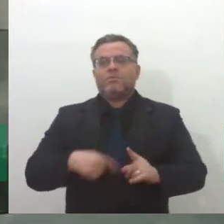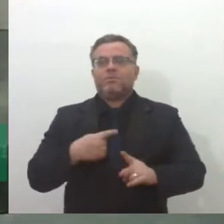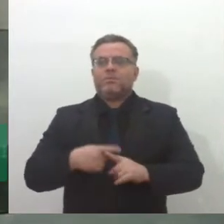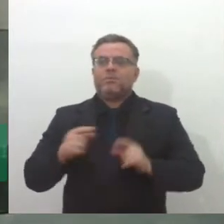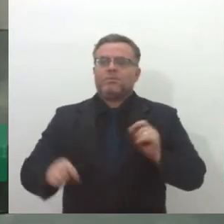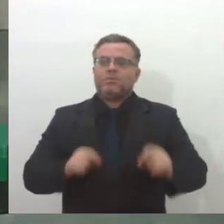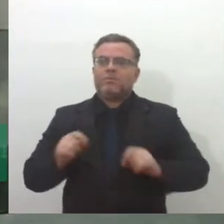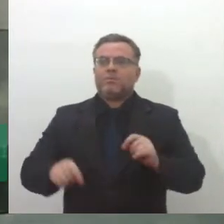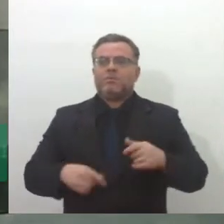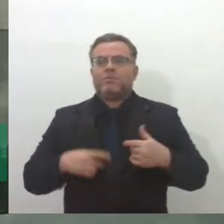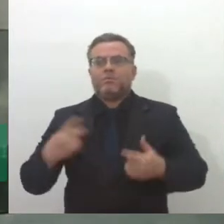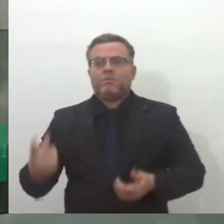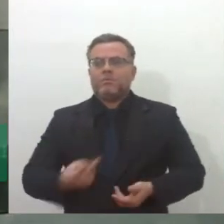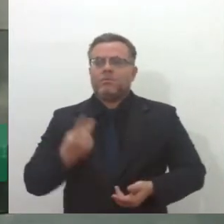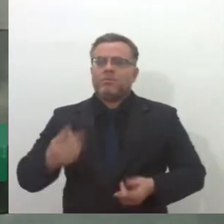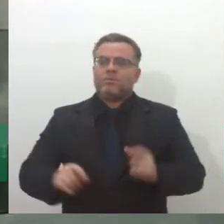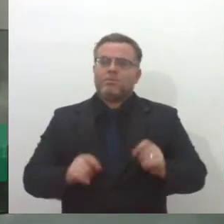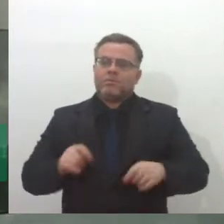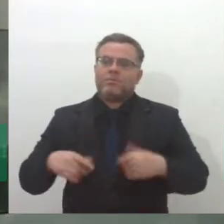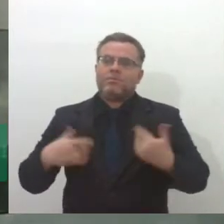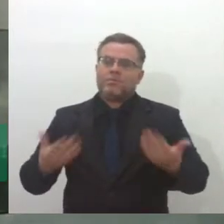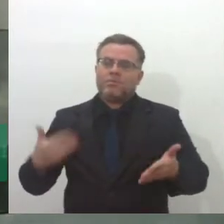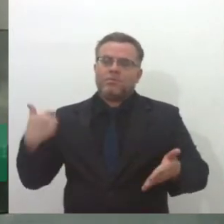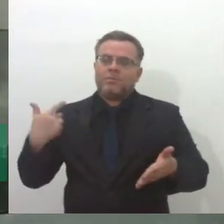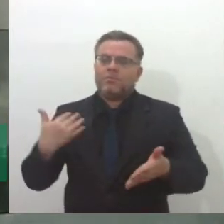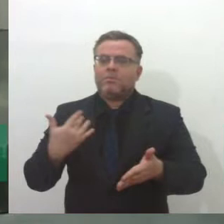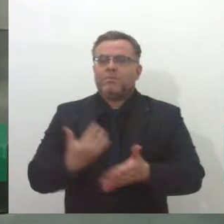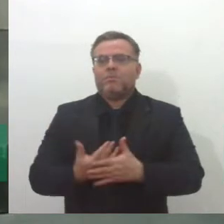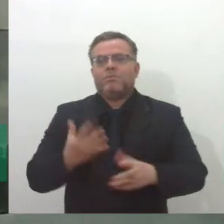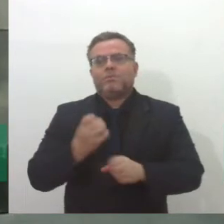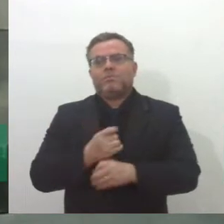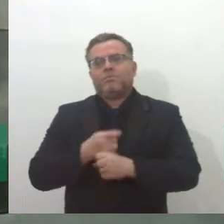valor hipotético de uma conta residencial, né,